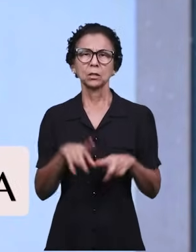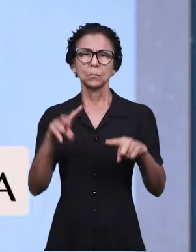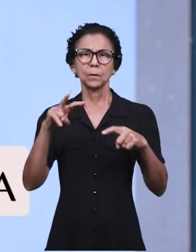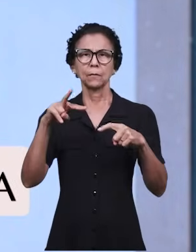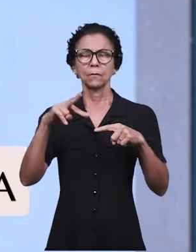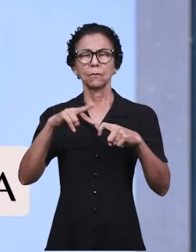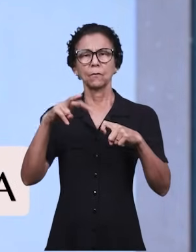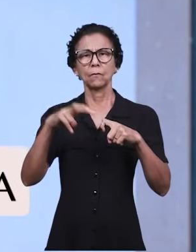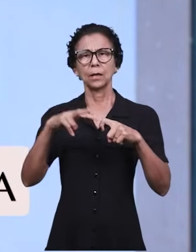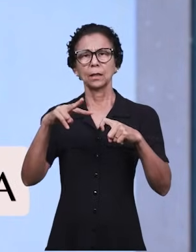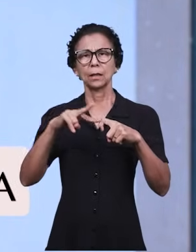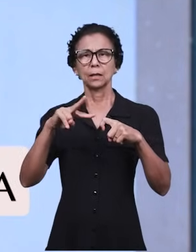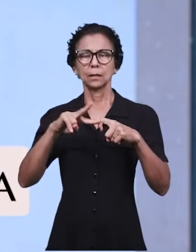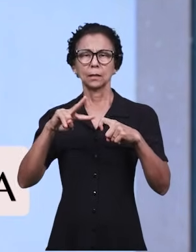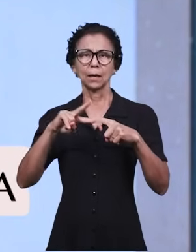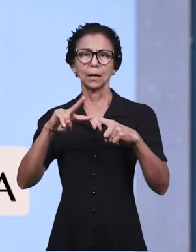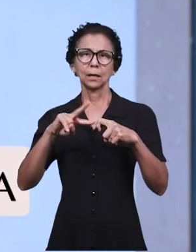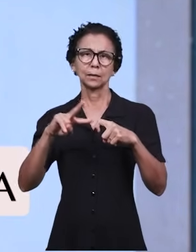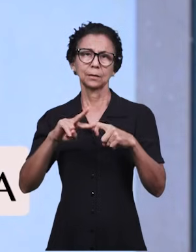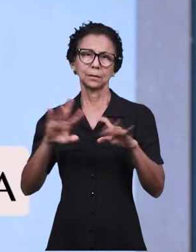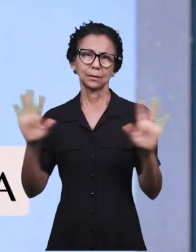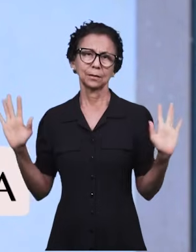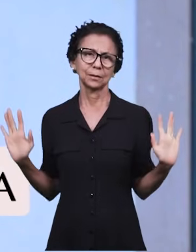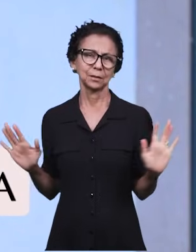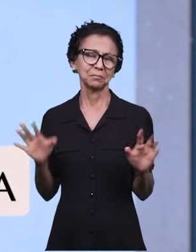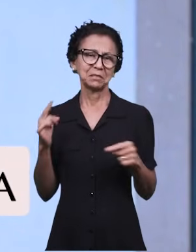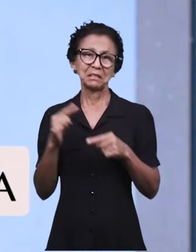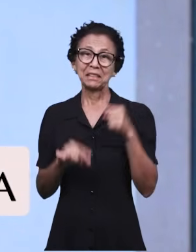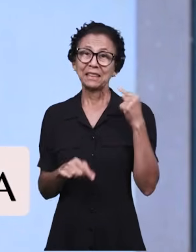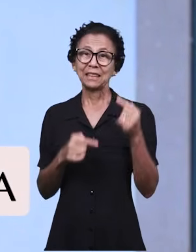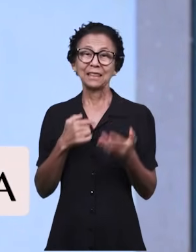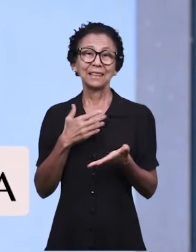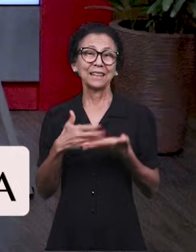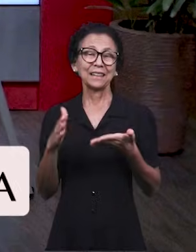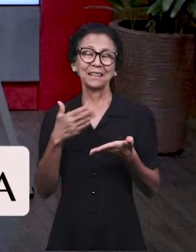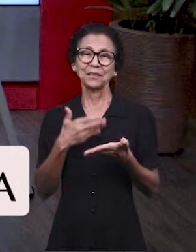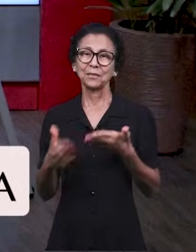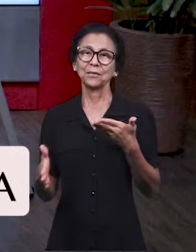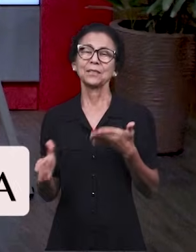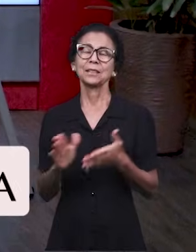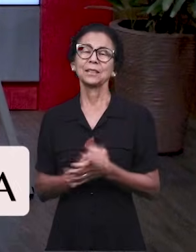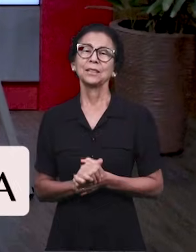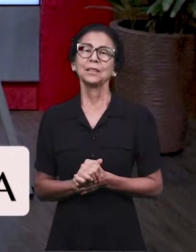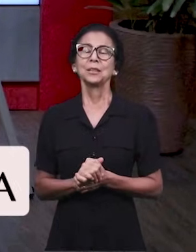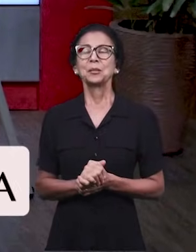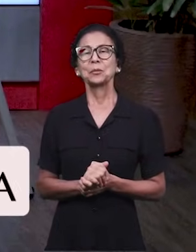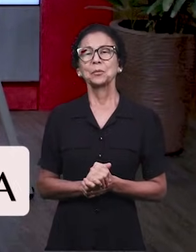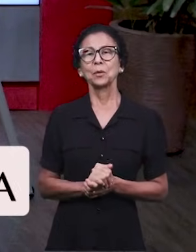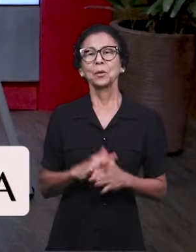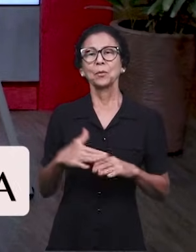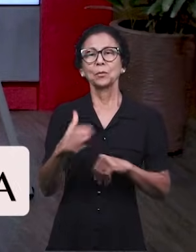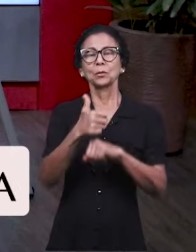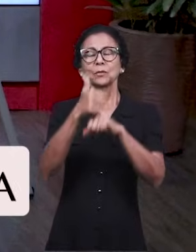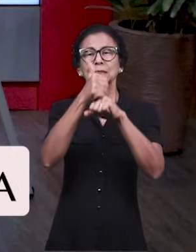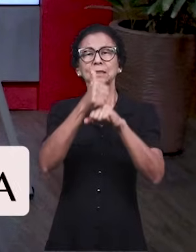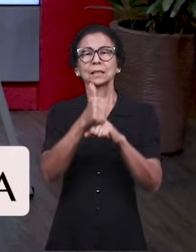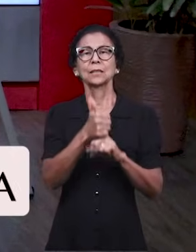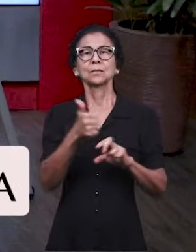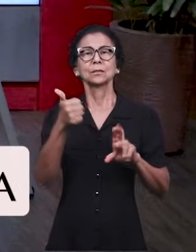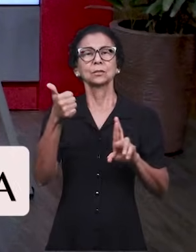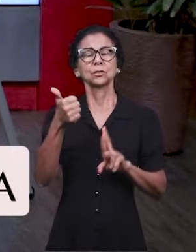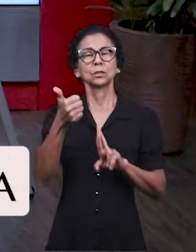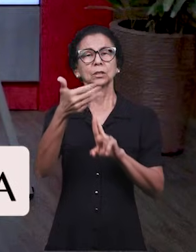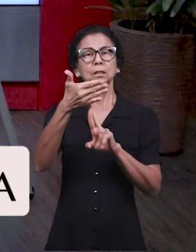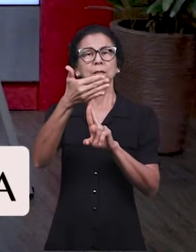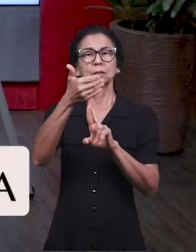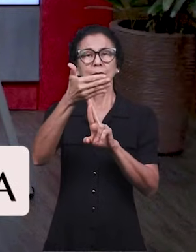em princípio não teria nada a ver com a carreira diplomática. E aí a pessoa se inscreve, né, isso, no